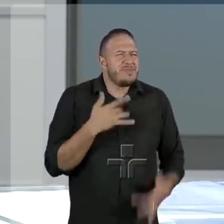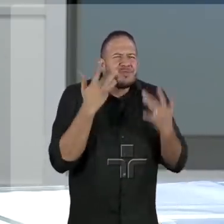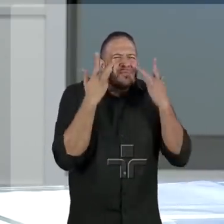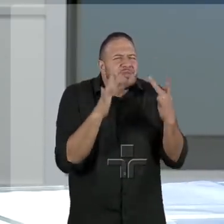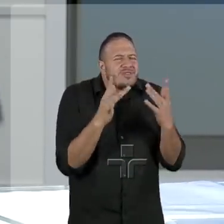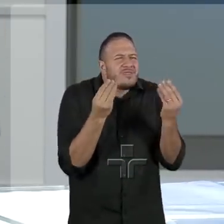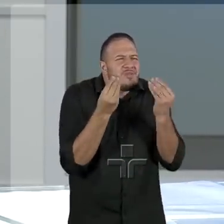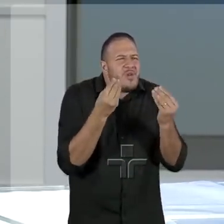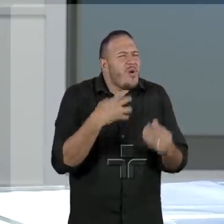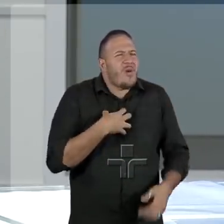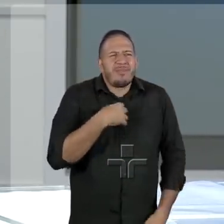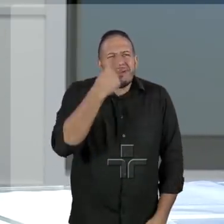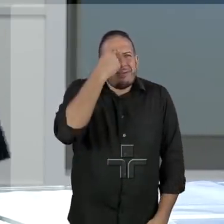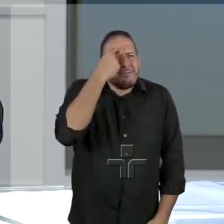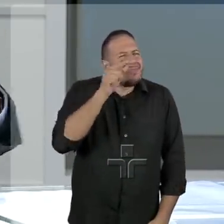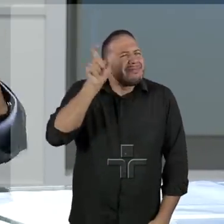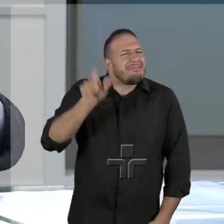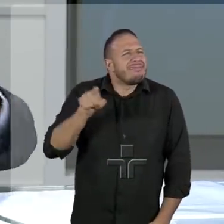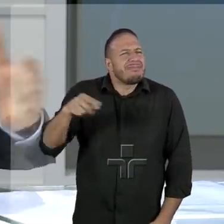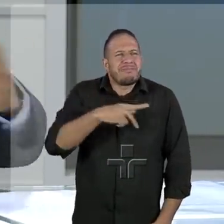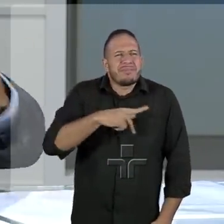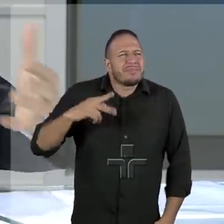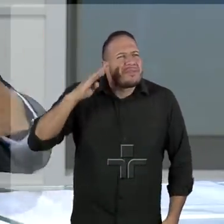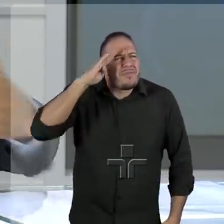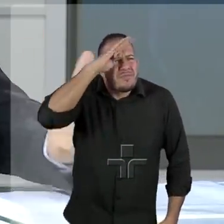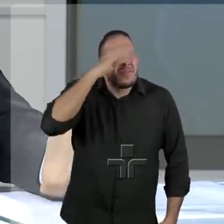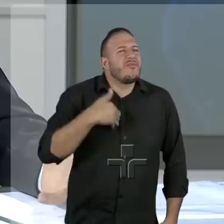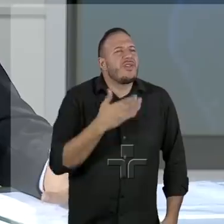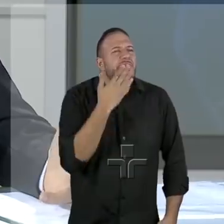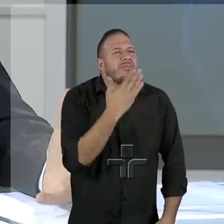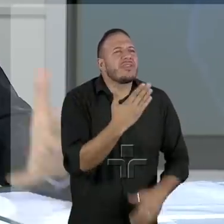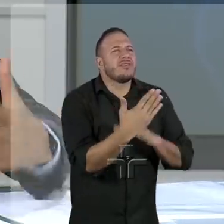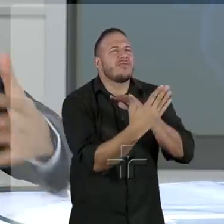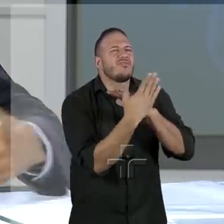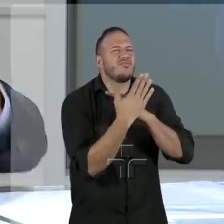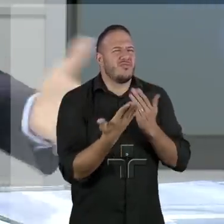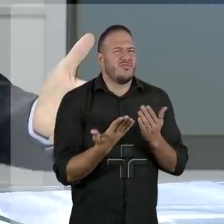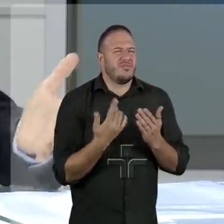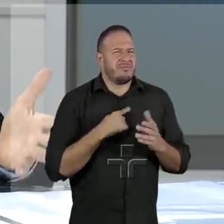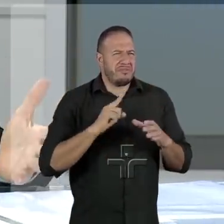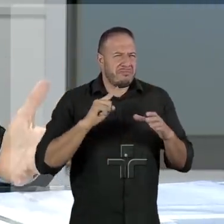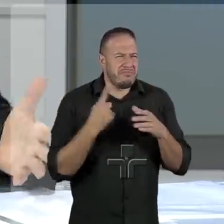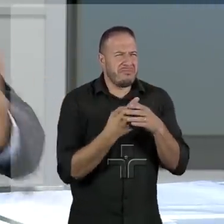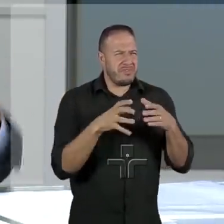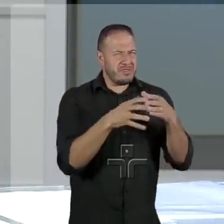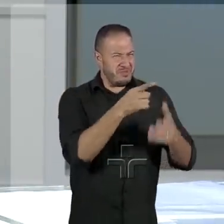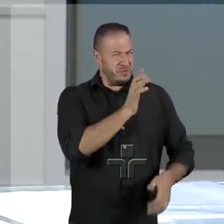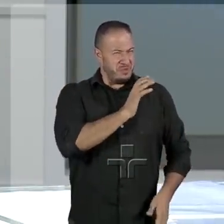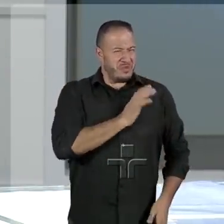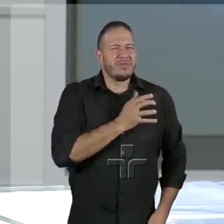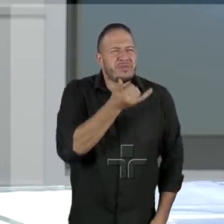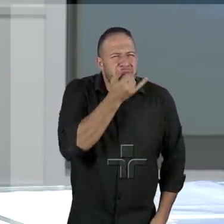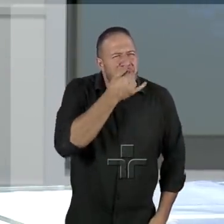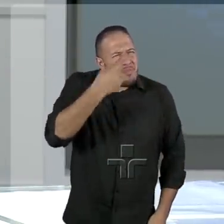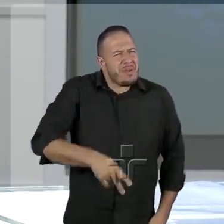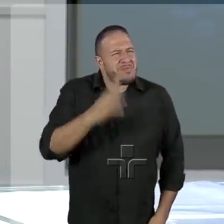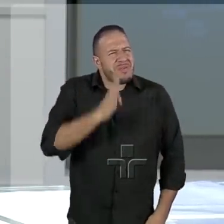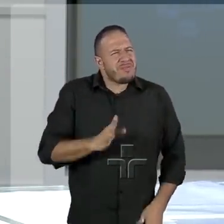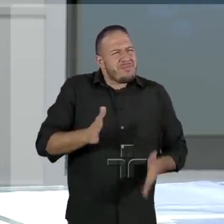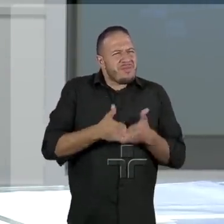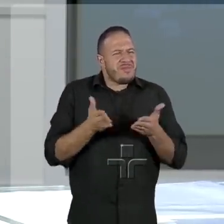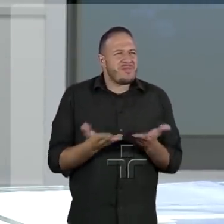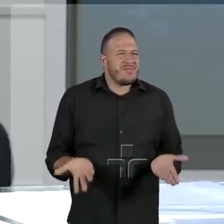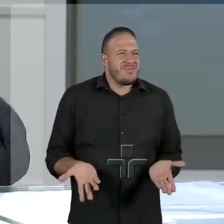pela cabeça do presidente Bolsonaro quando foi lá e pediu ajuda para participar do time dos ricos, sendo que nós somos do time dos